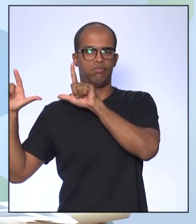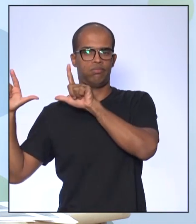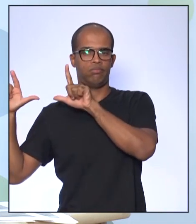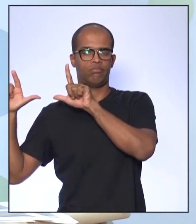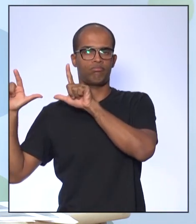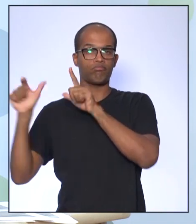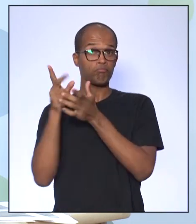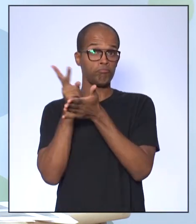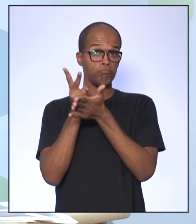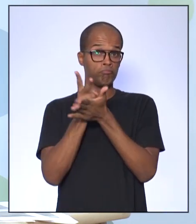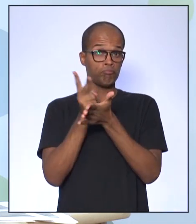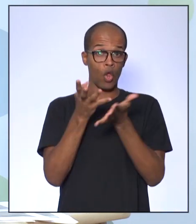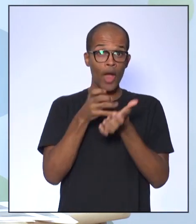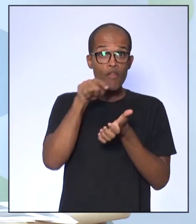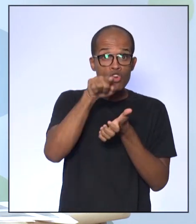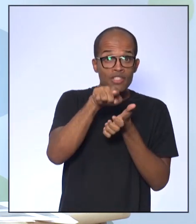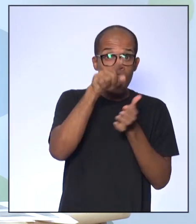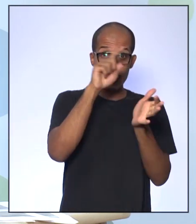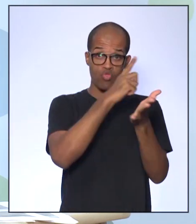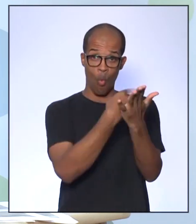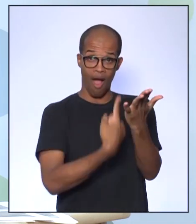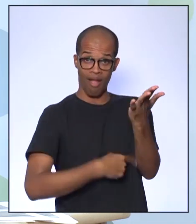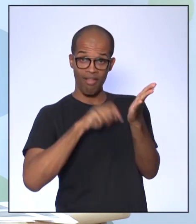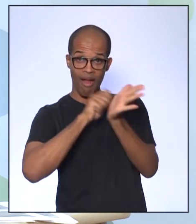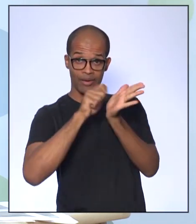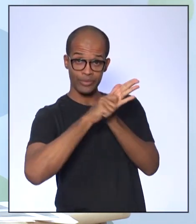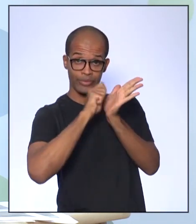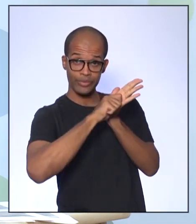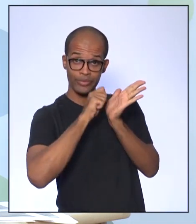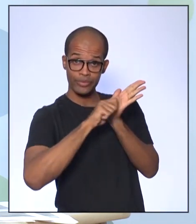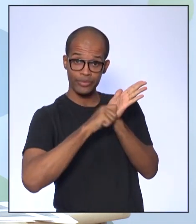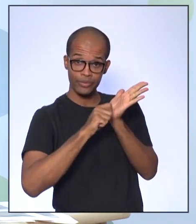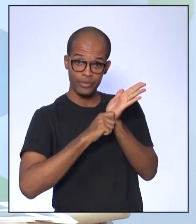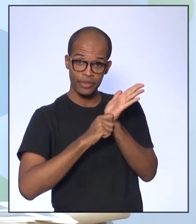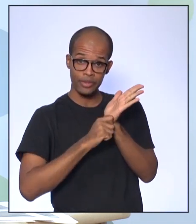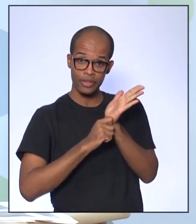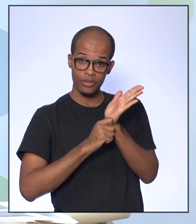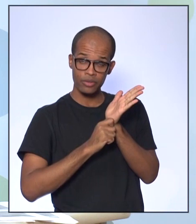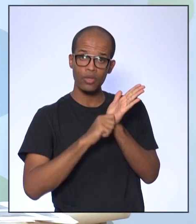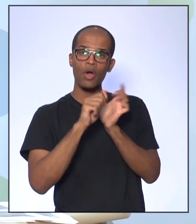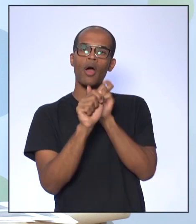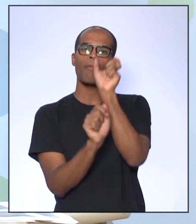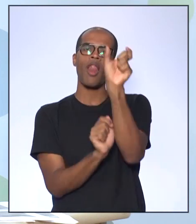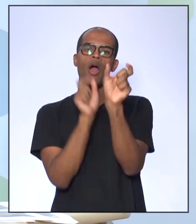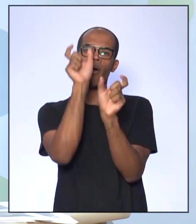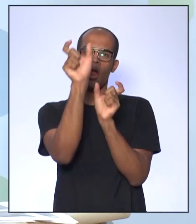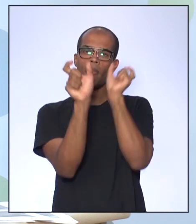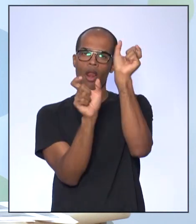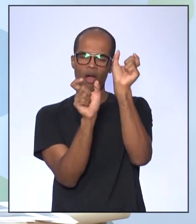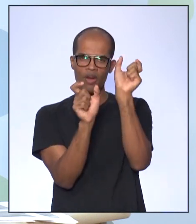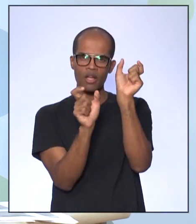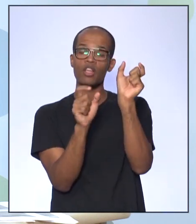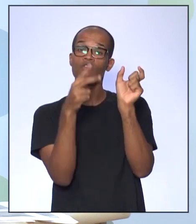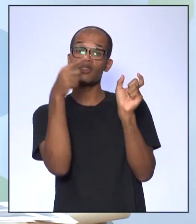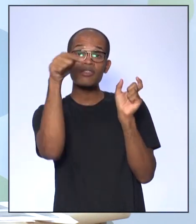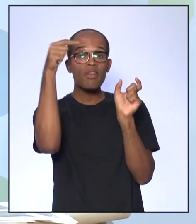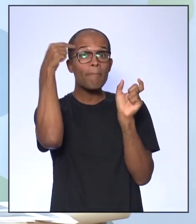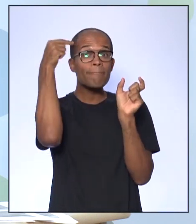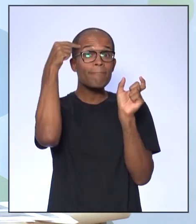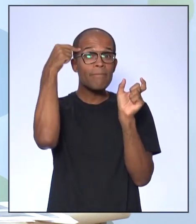quero que você, no seu caderno, copie algumas palavras que você acha que